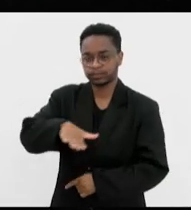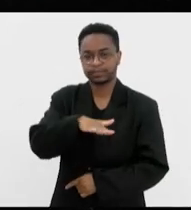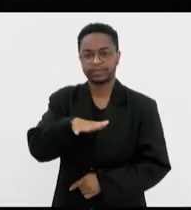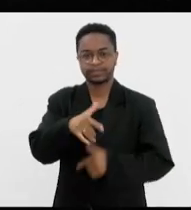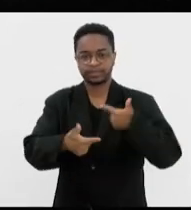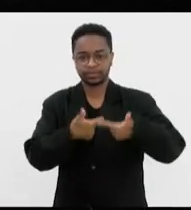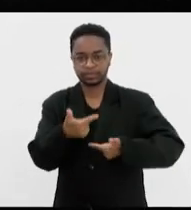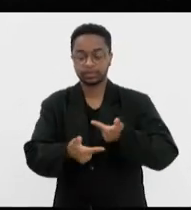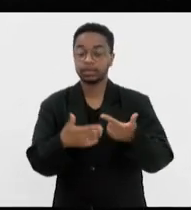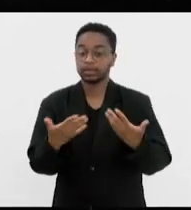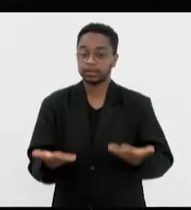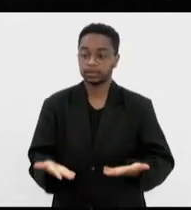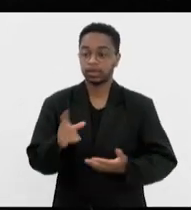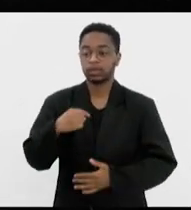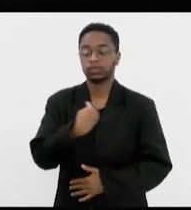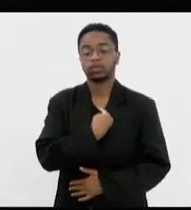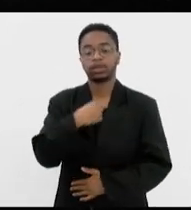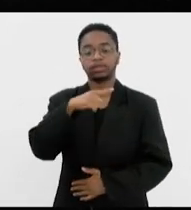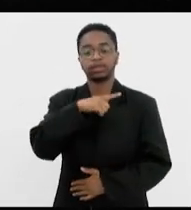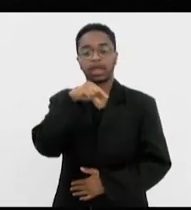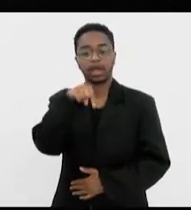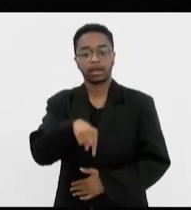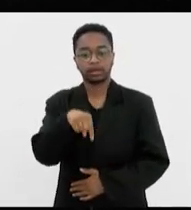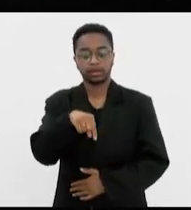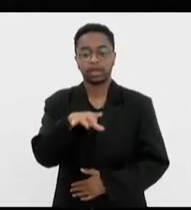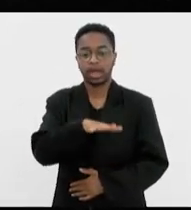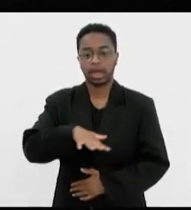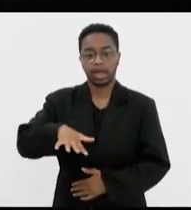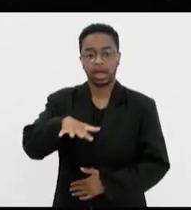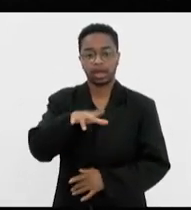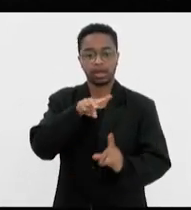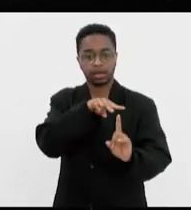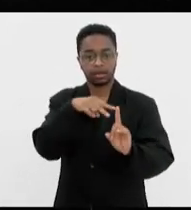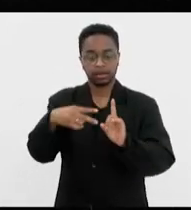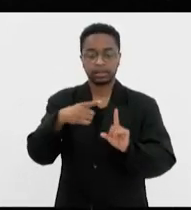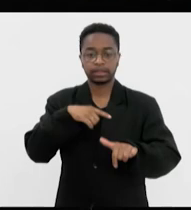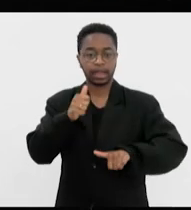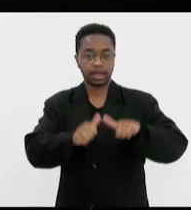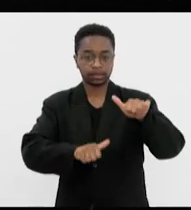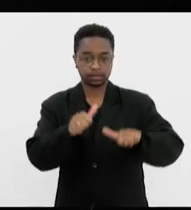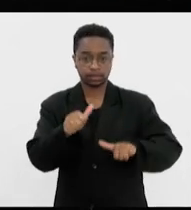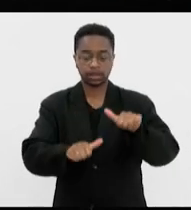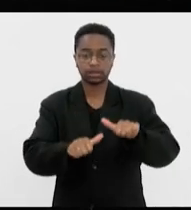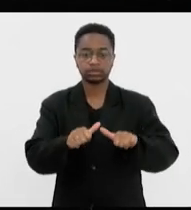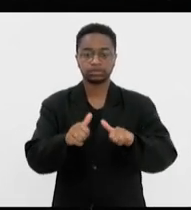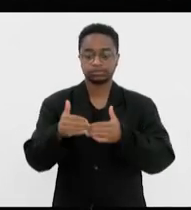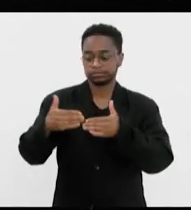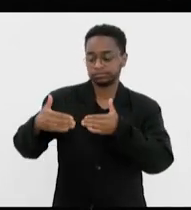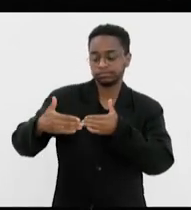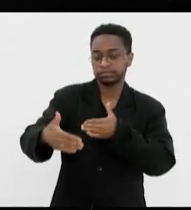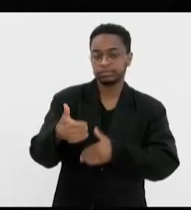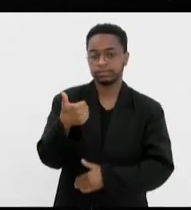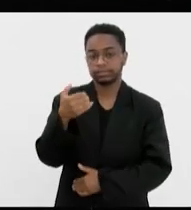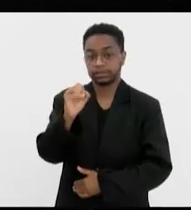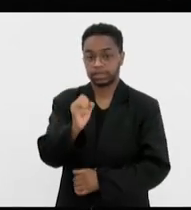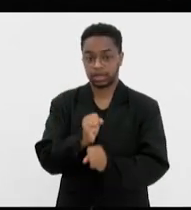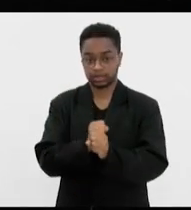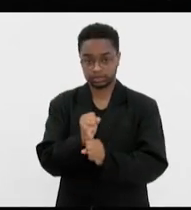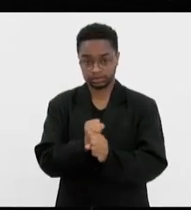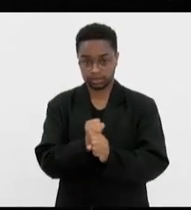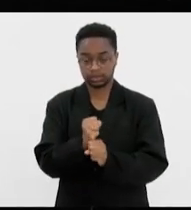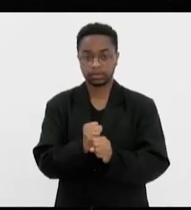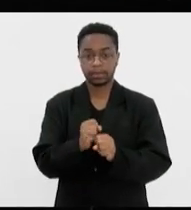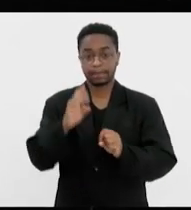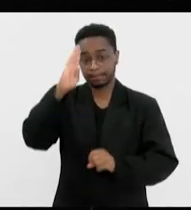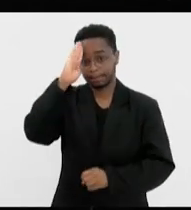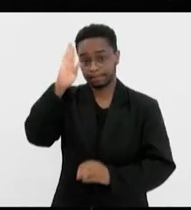para a gente ter aqui, no setor ótico, há uma análise que em 10 anos, especialmente no período